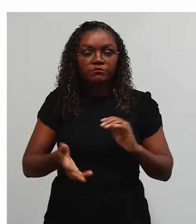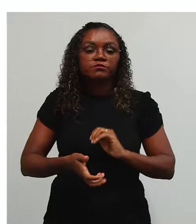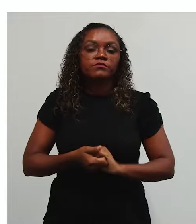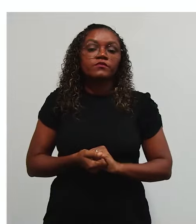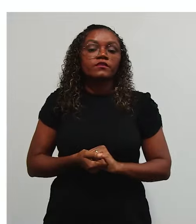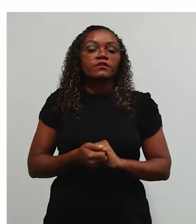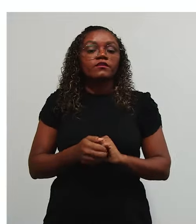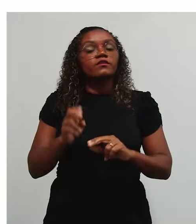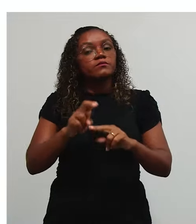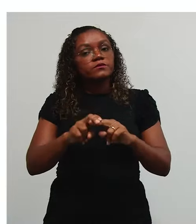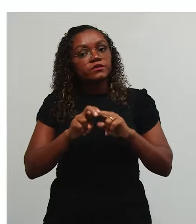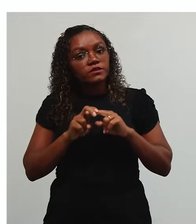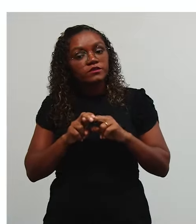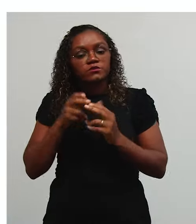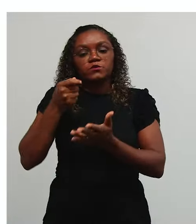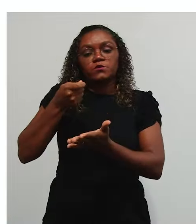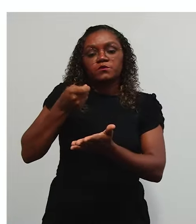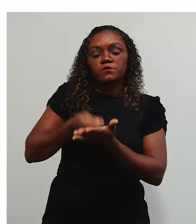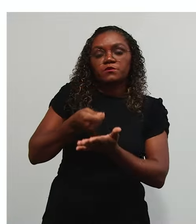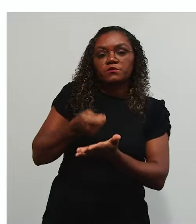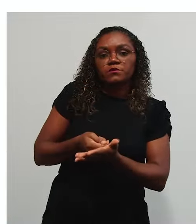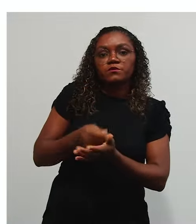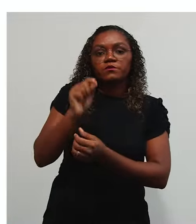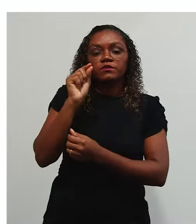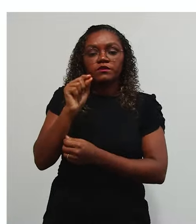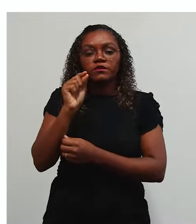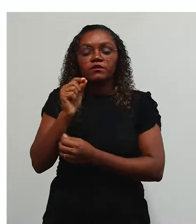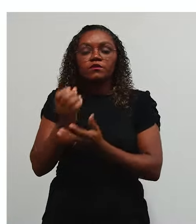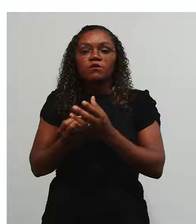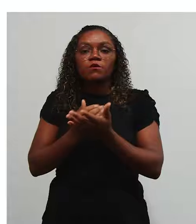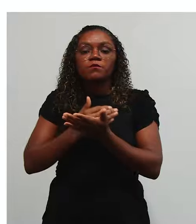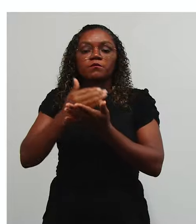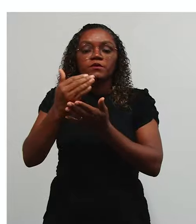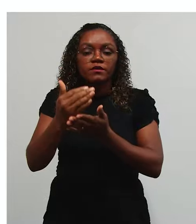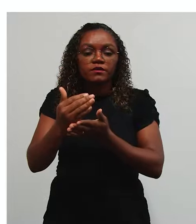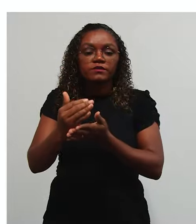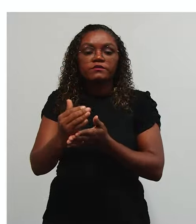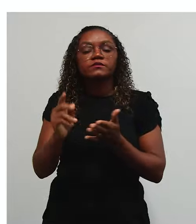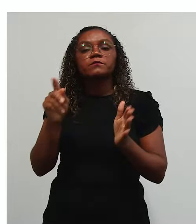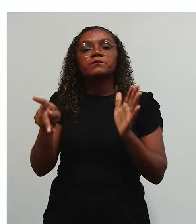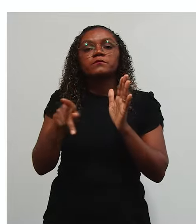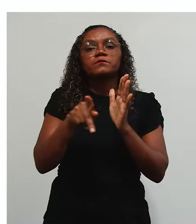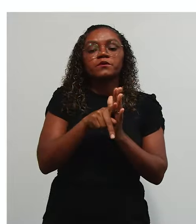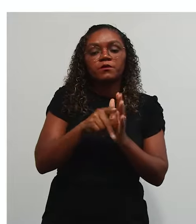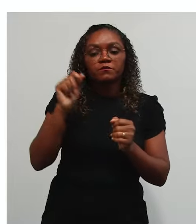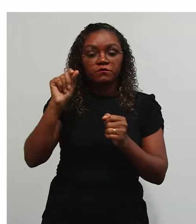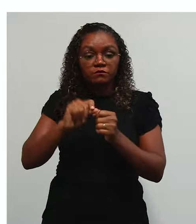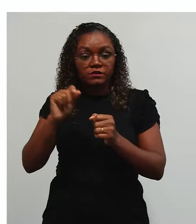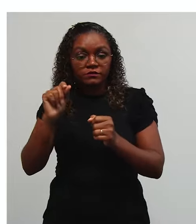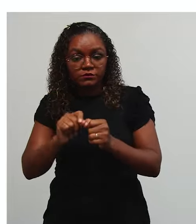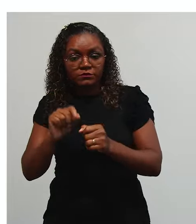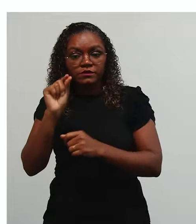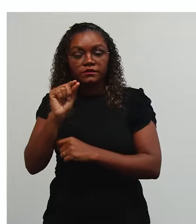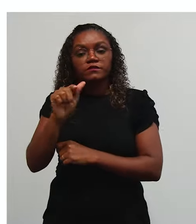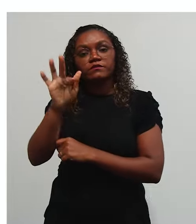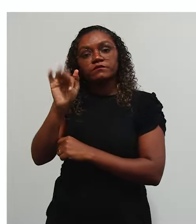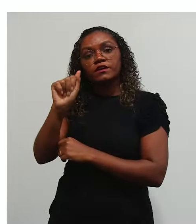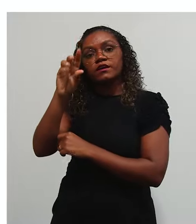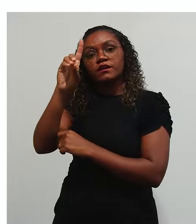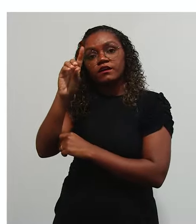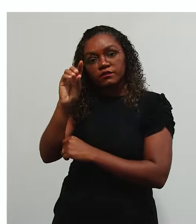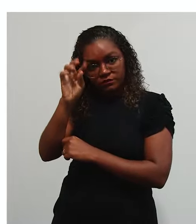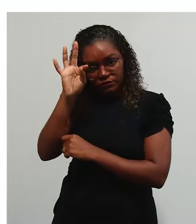então esse dever tributário surge com a ocorrência do chamado fato gerador que é uma nomenclatura bem